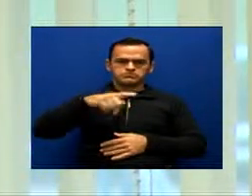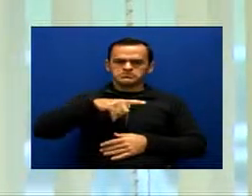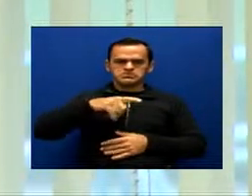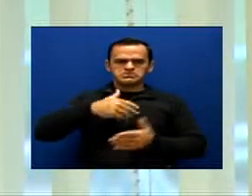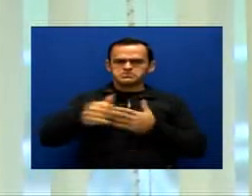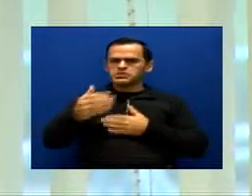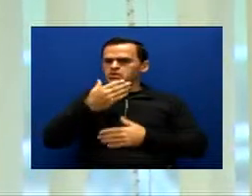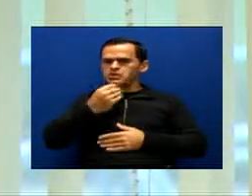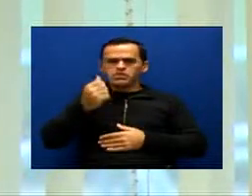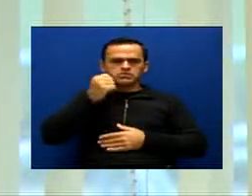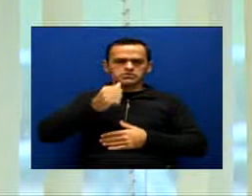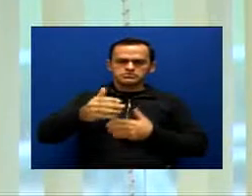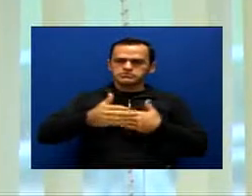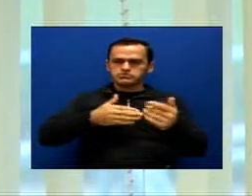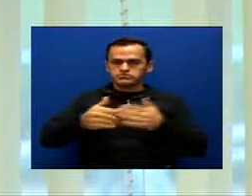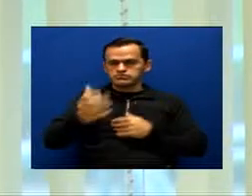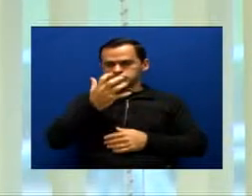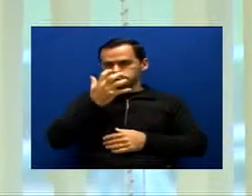todos.